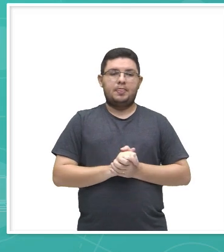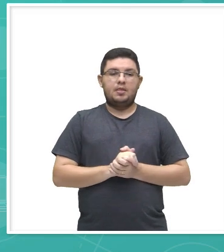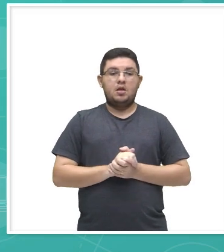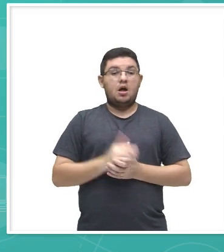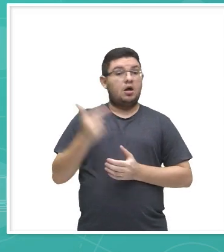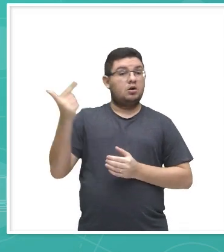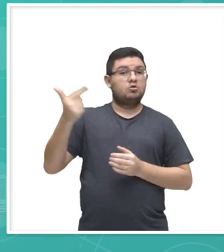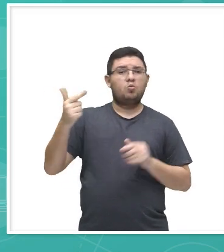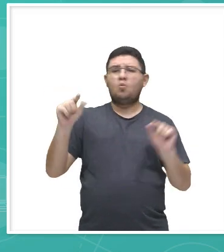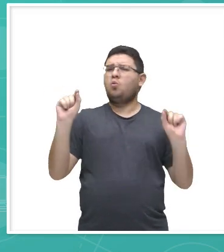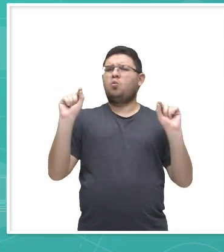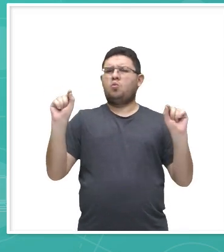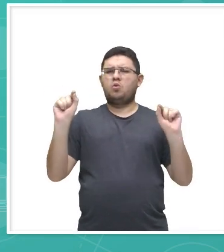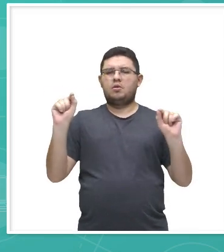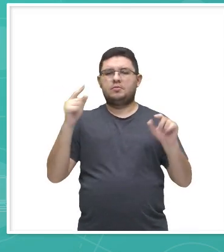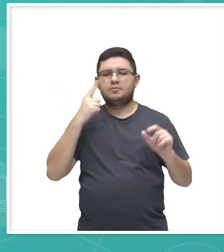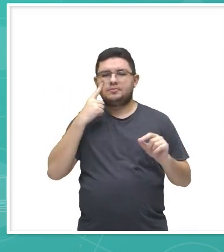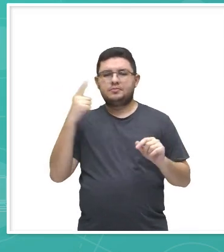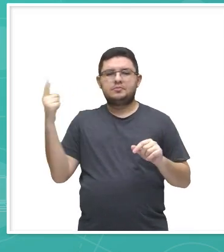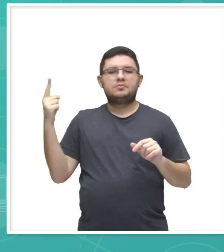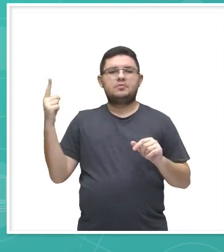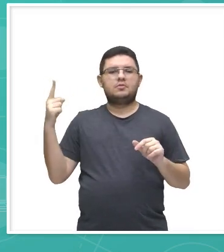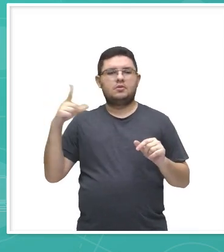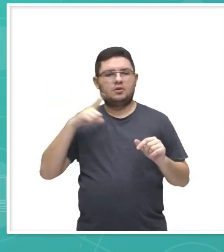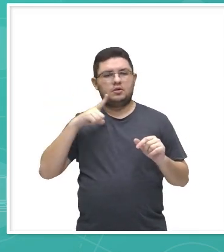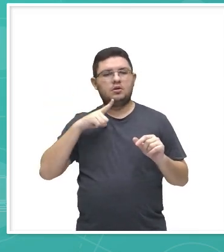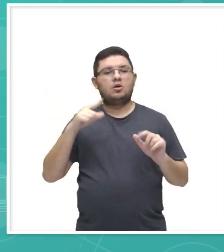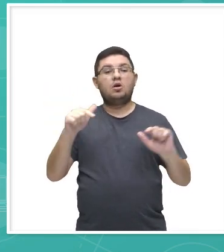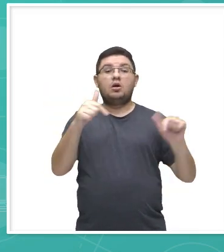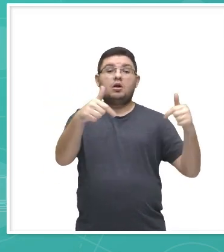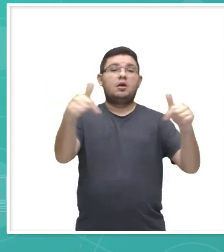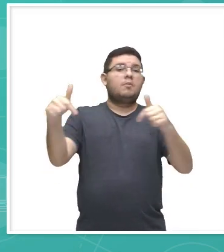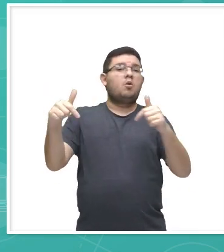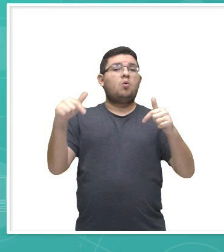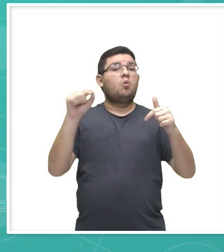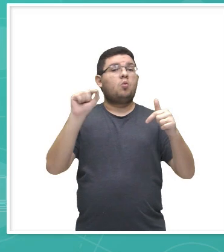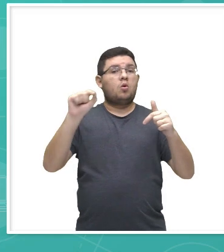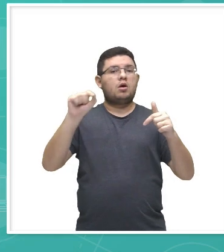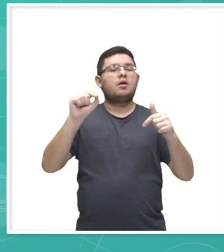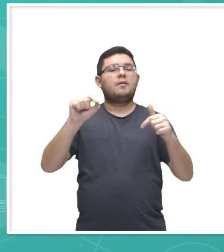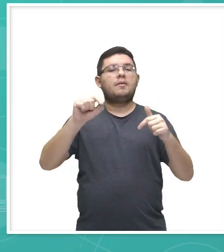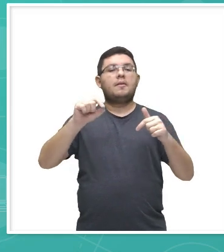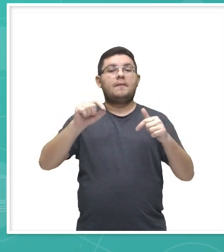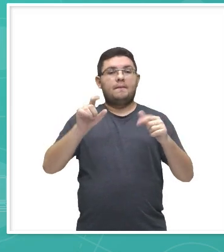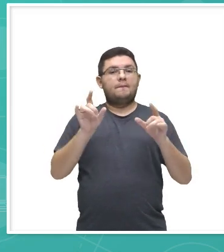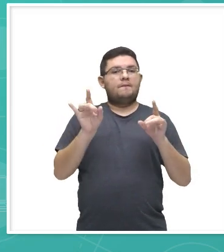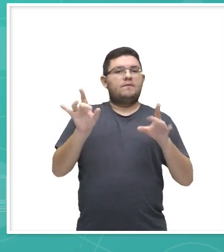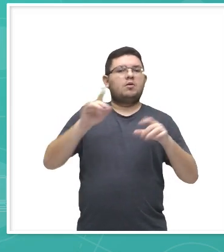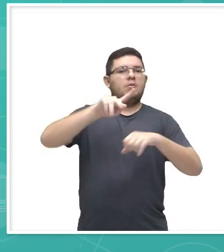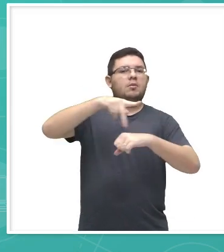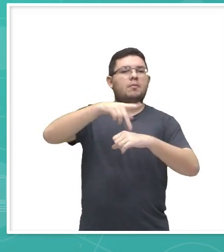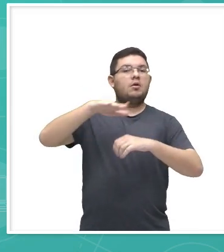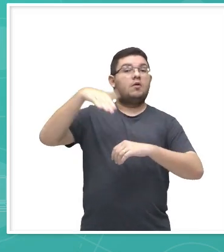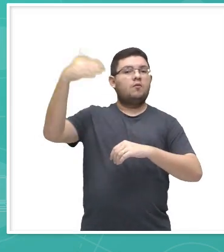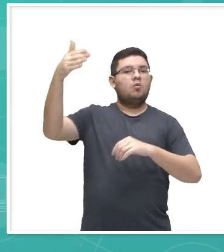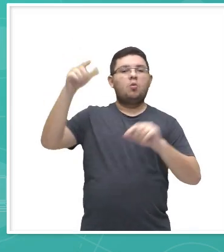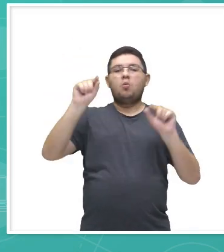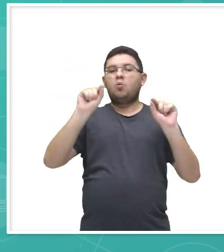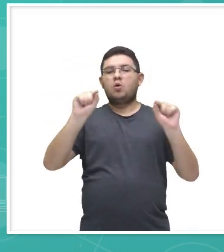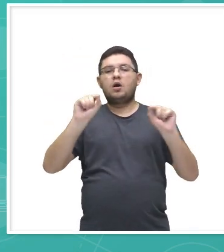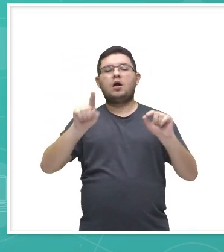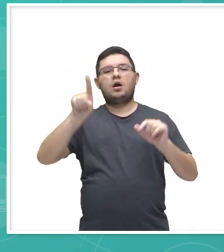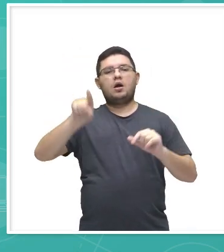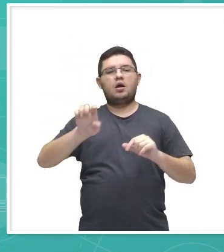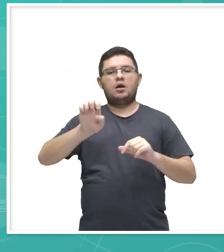tem que é a atividade agrícola que vai se destinar ao mercado externo, tá? Então, a gente tem a agricultura de